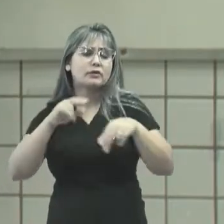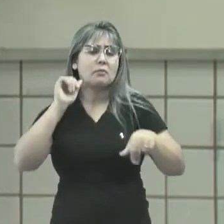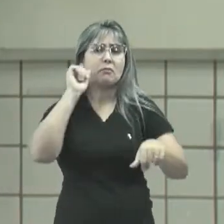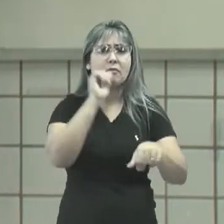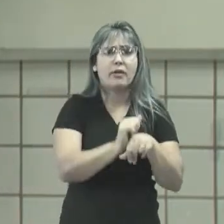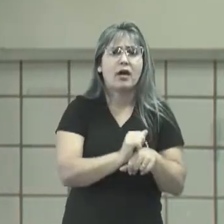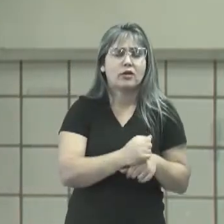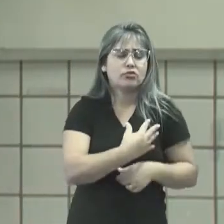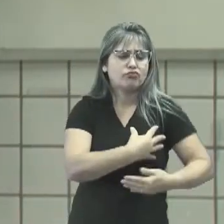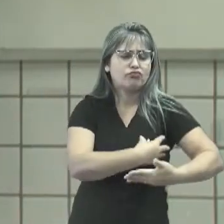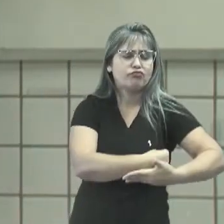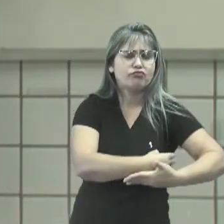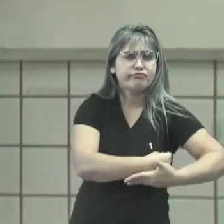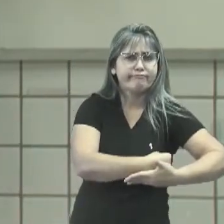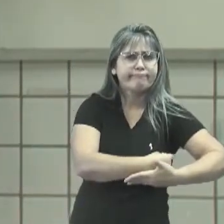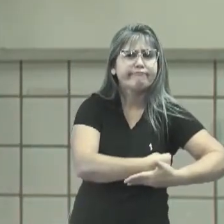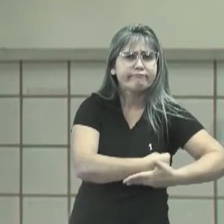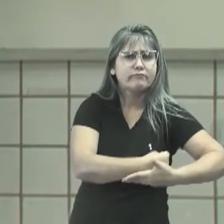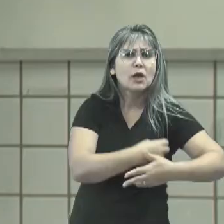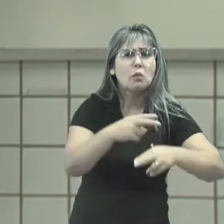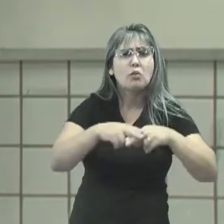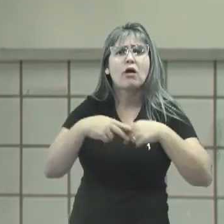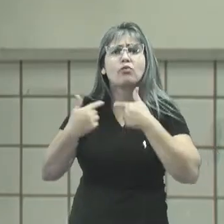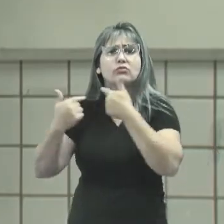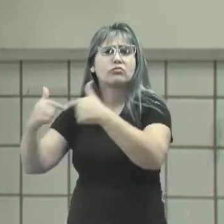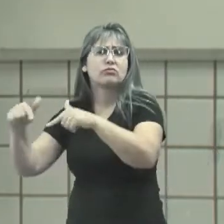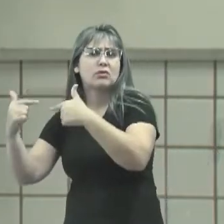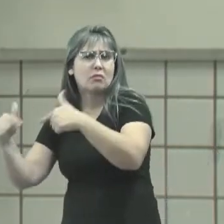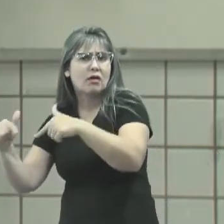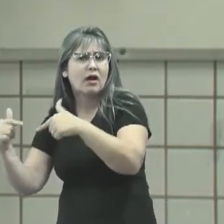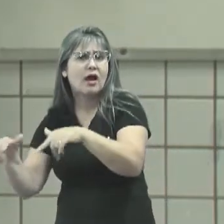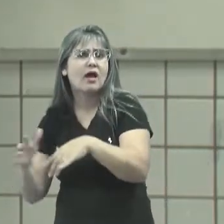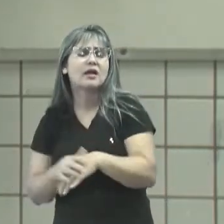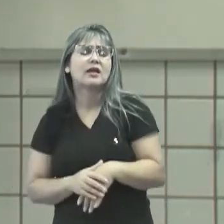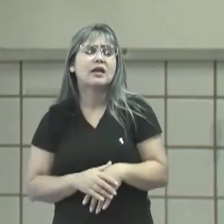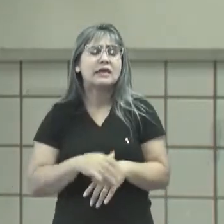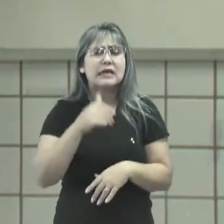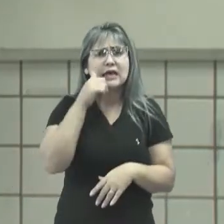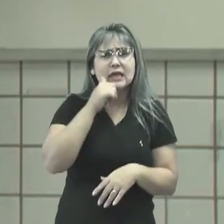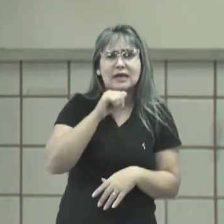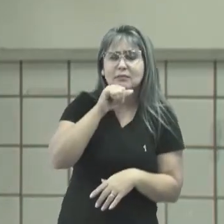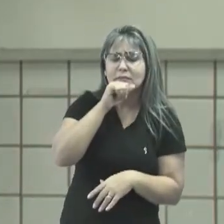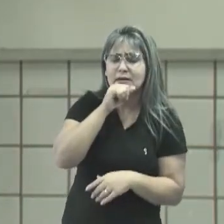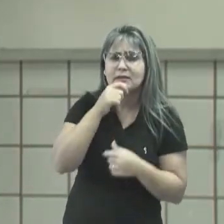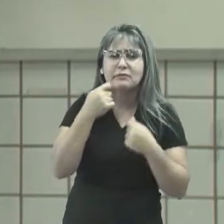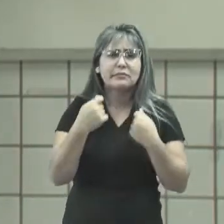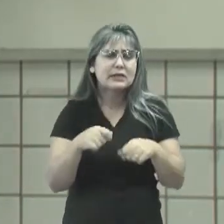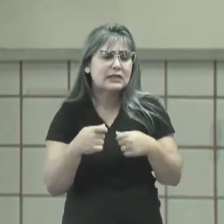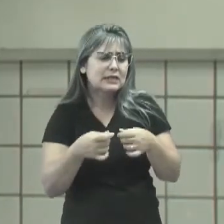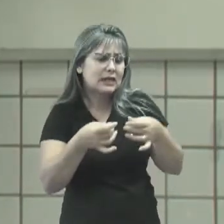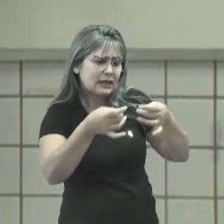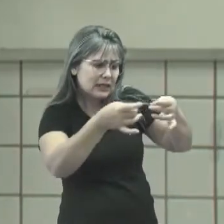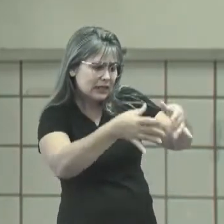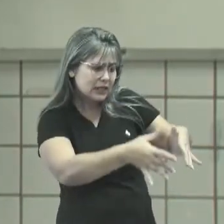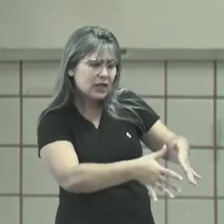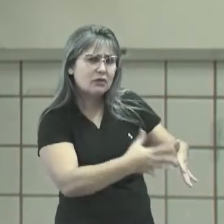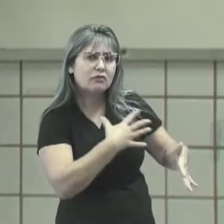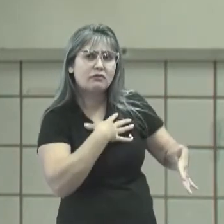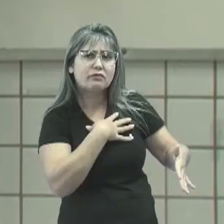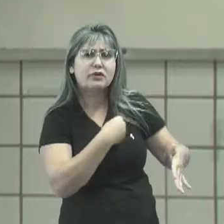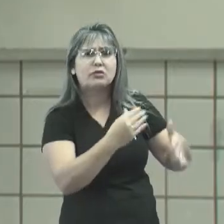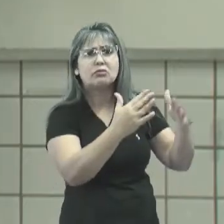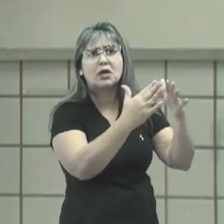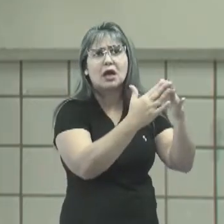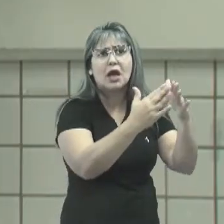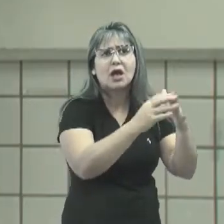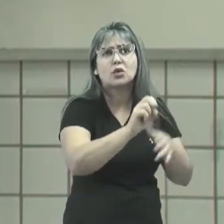propostos pela sociedade, pelo trabalho. E aí a mãe tem que procurar um jeito de poder suprir. E muitas vezes, por